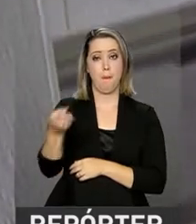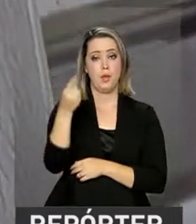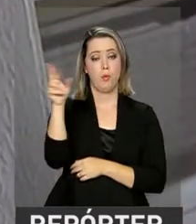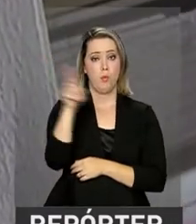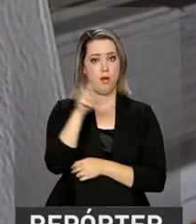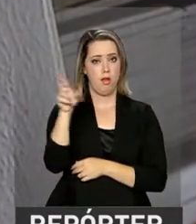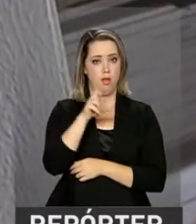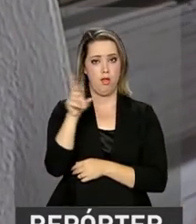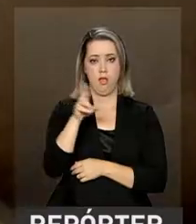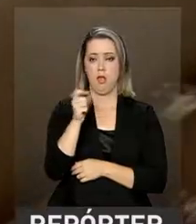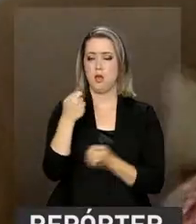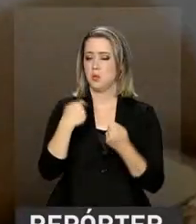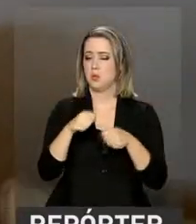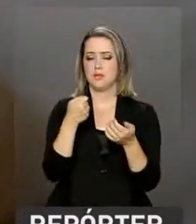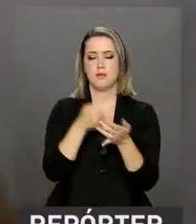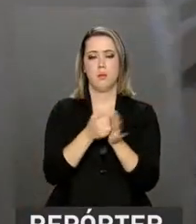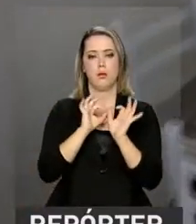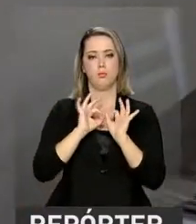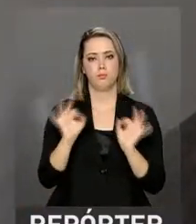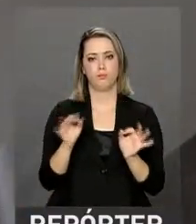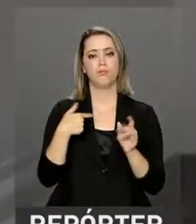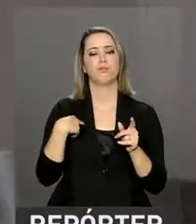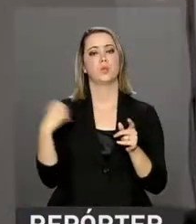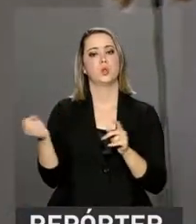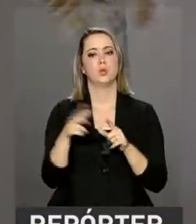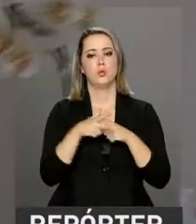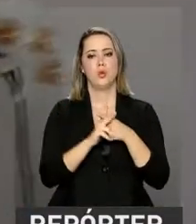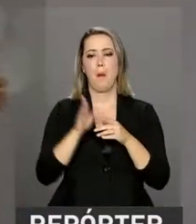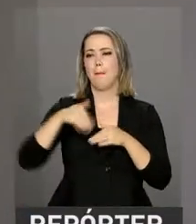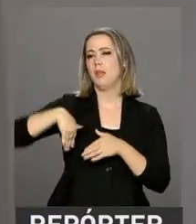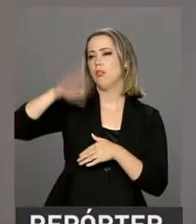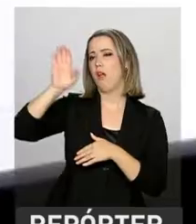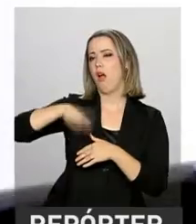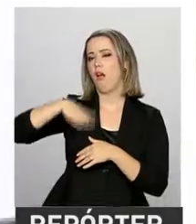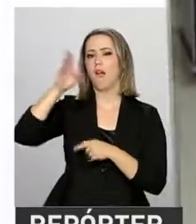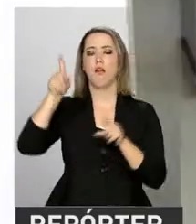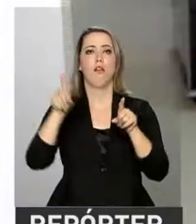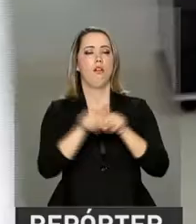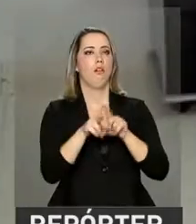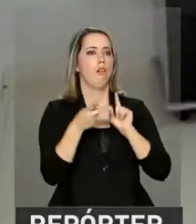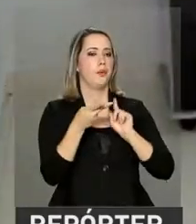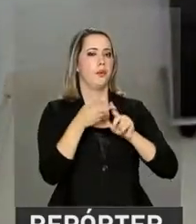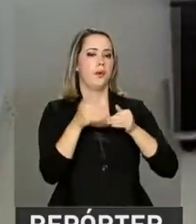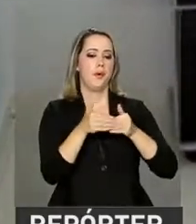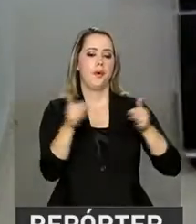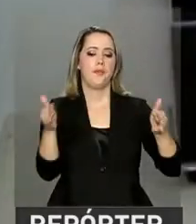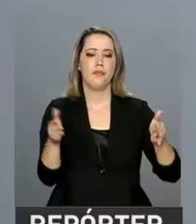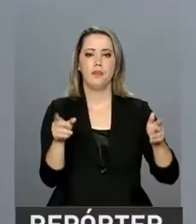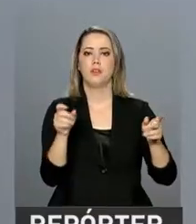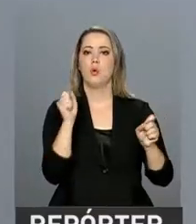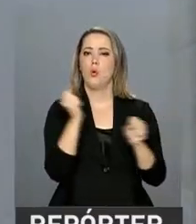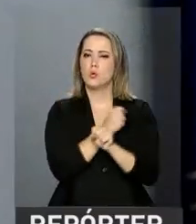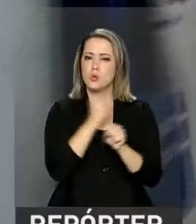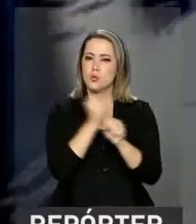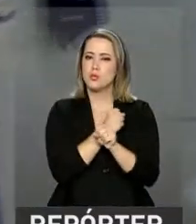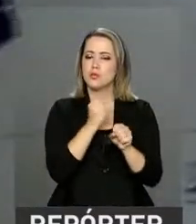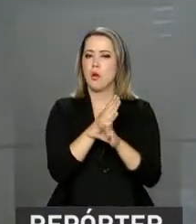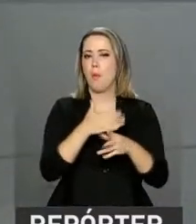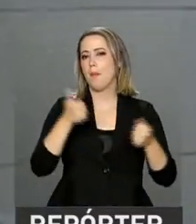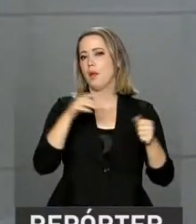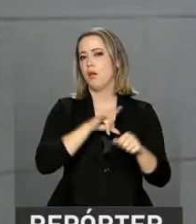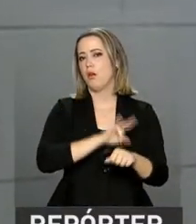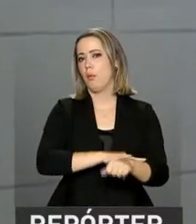que devolver pra fazer uma pequena pintura na sua casa fomentar um quarto um banheiro